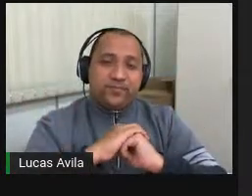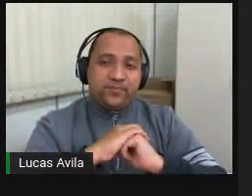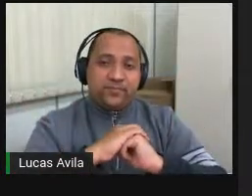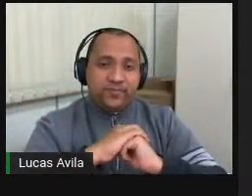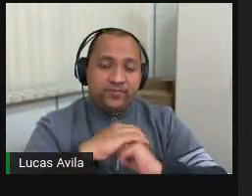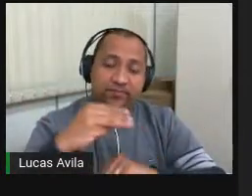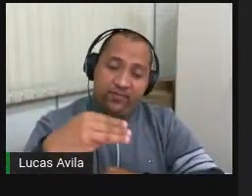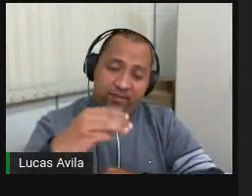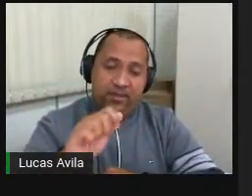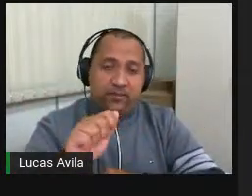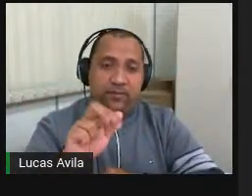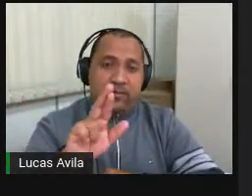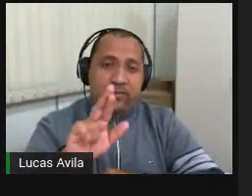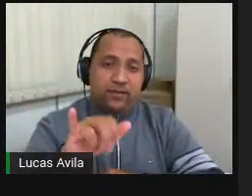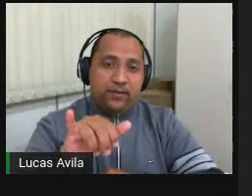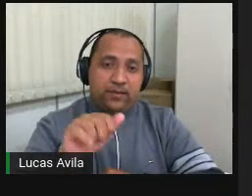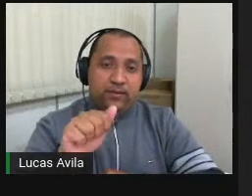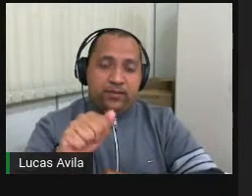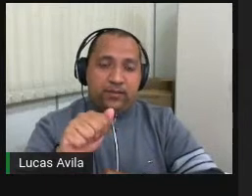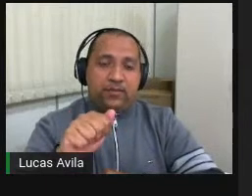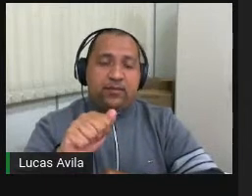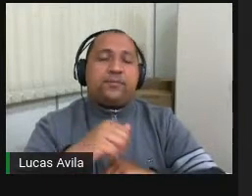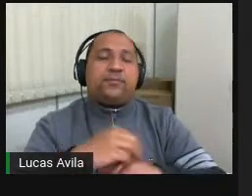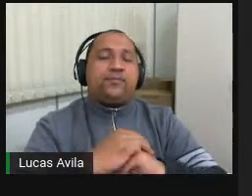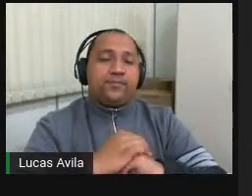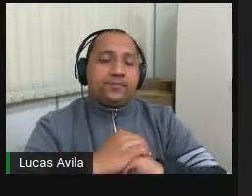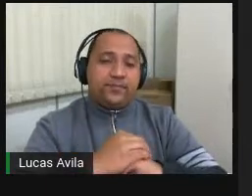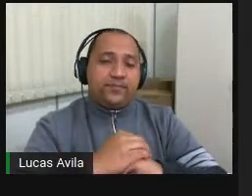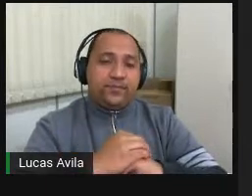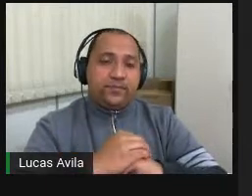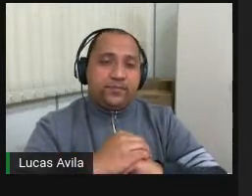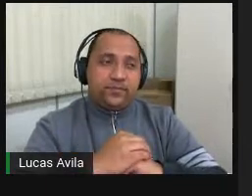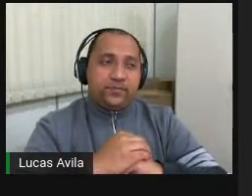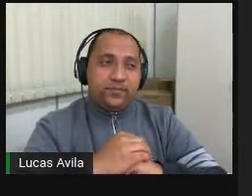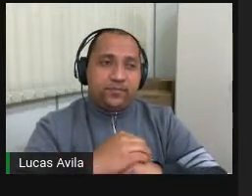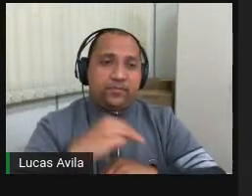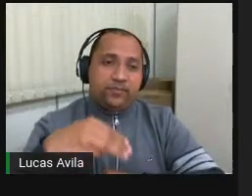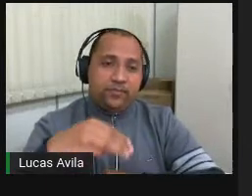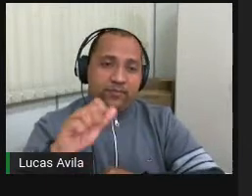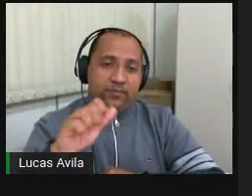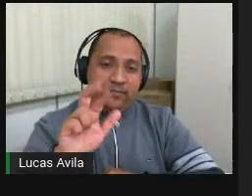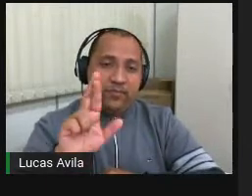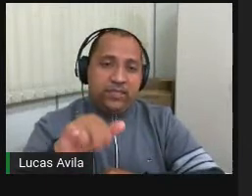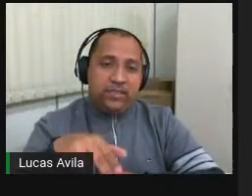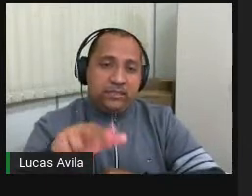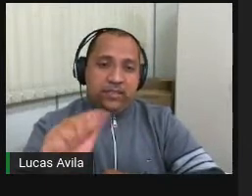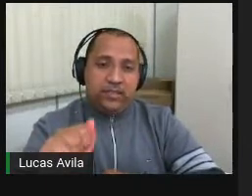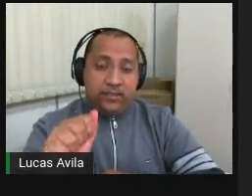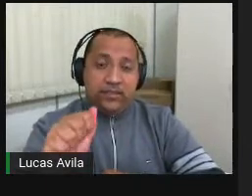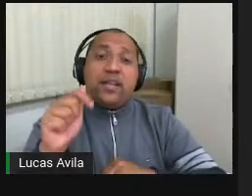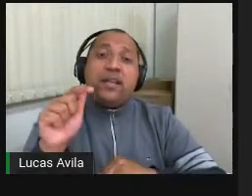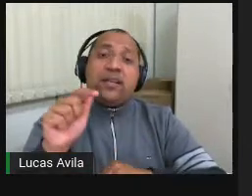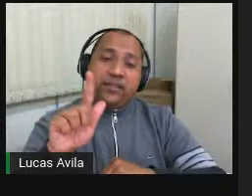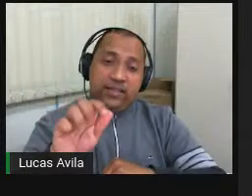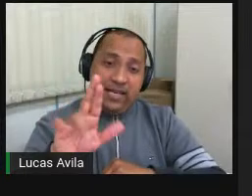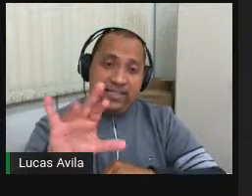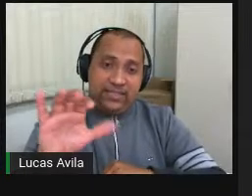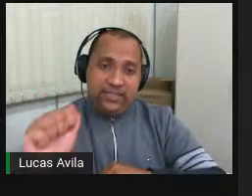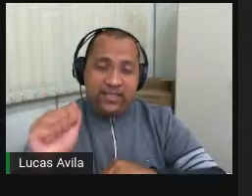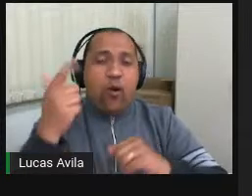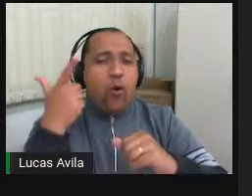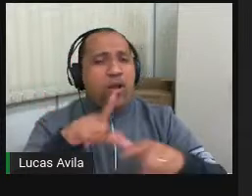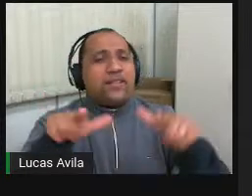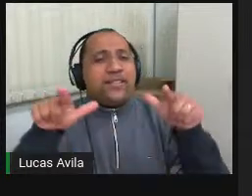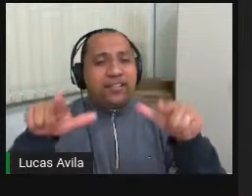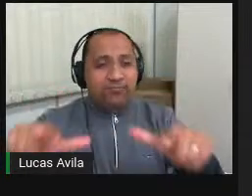Marina Belli Garcia da Silva Rodrigues. Marina Belli Garcia da Silva Rodrigues, confira o tio